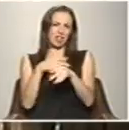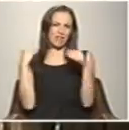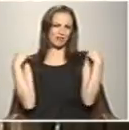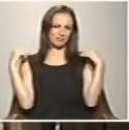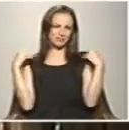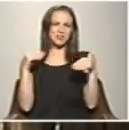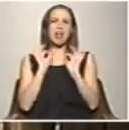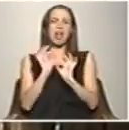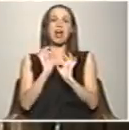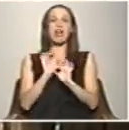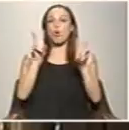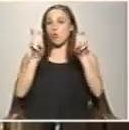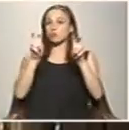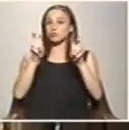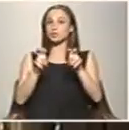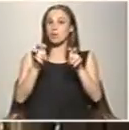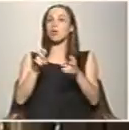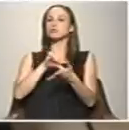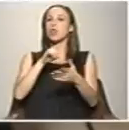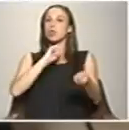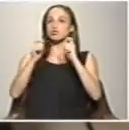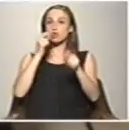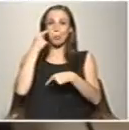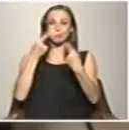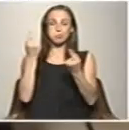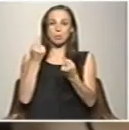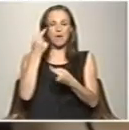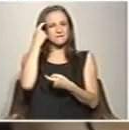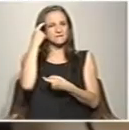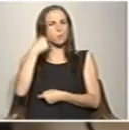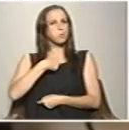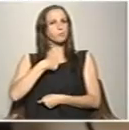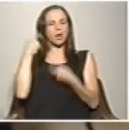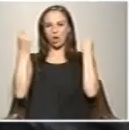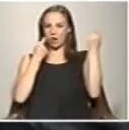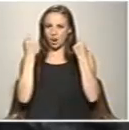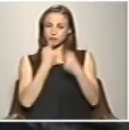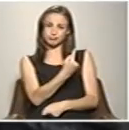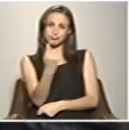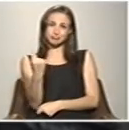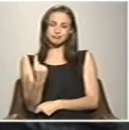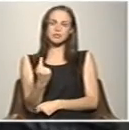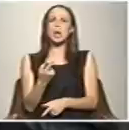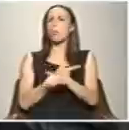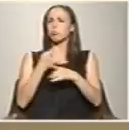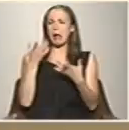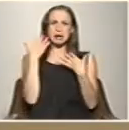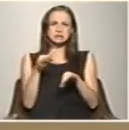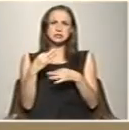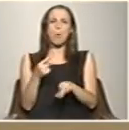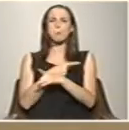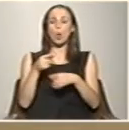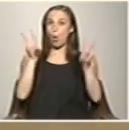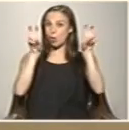este tema no centro da discussão pública e na mente de cada um de nós. E isto por uma razão muito simples. Hoje o